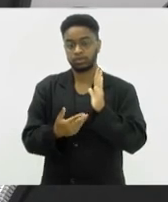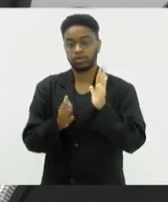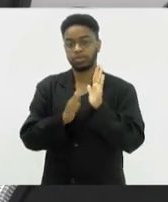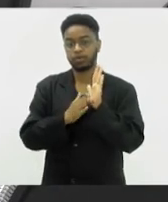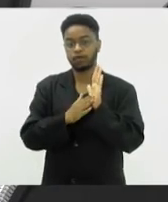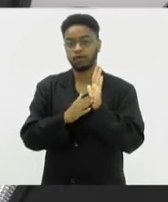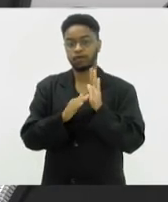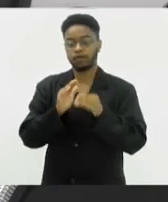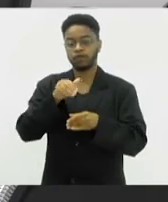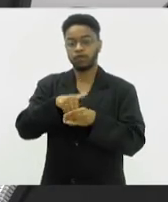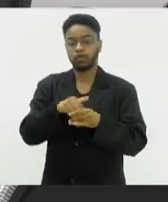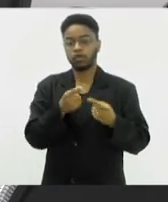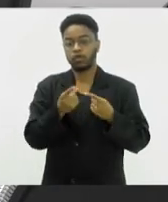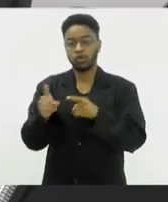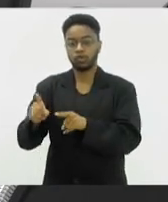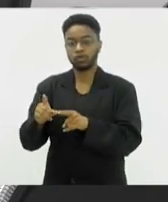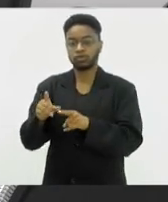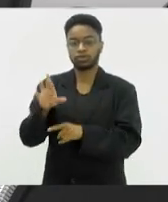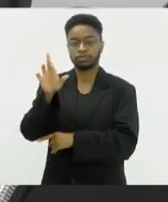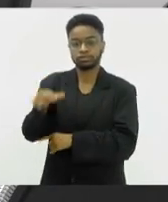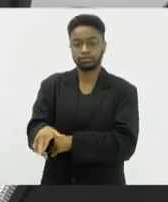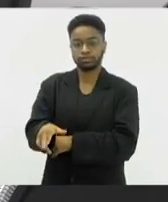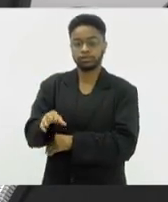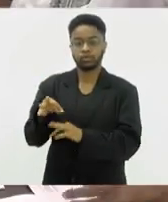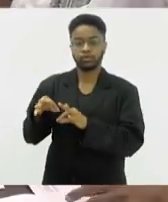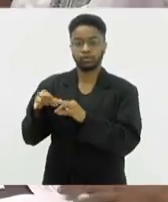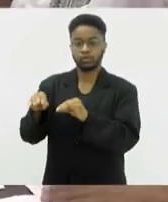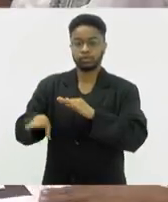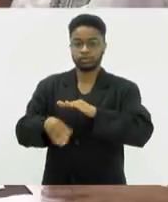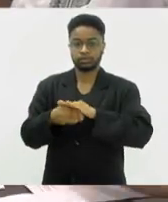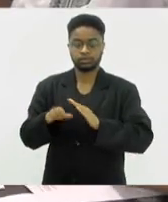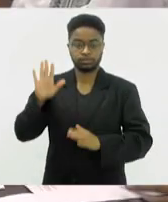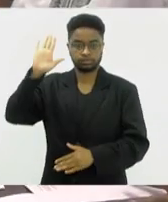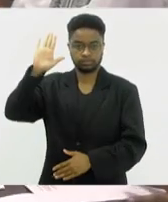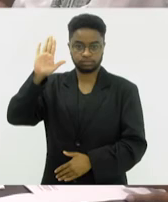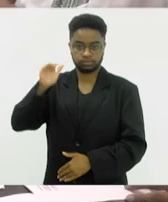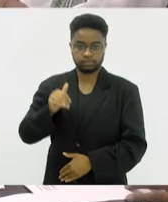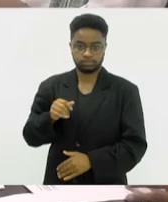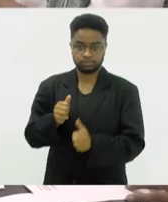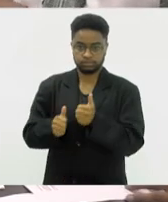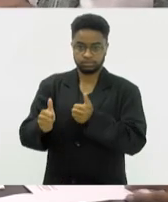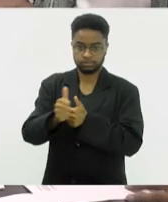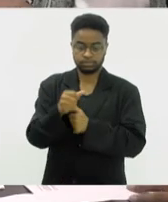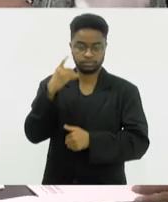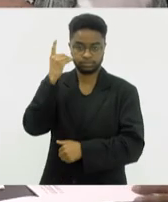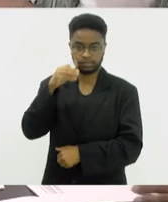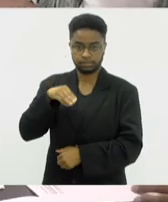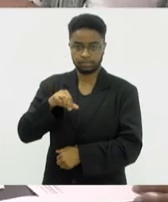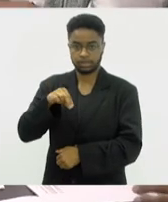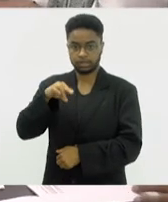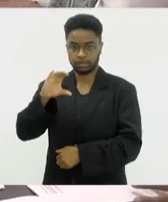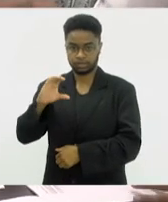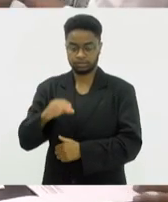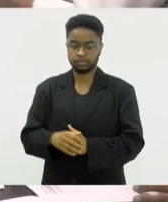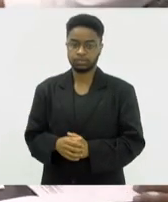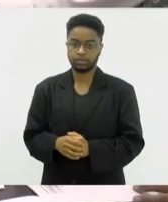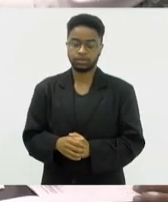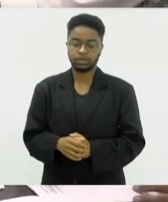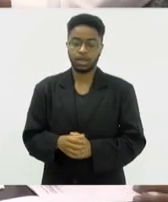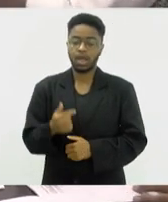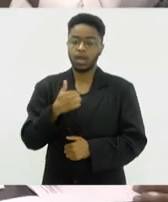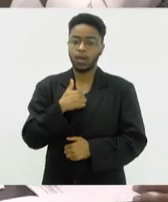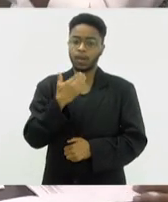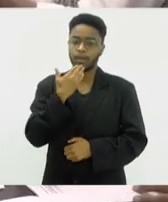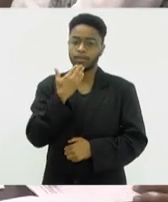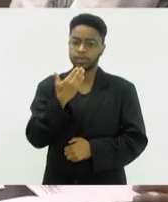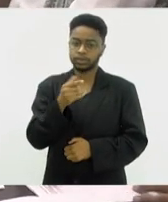voto contrário a todas as quatro emendas. Pela ordem, presidente. Perfeitamente, deputado Carlos Mink. Presidente, eu vou pedir para